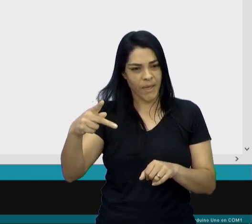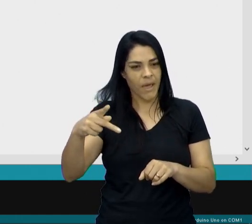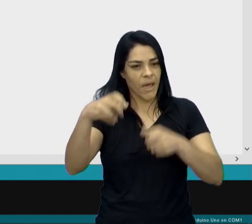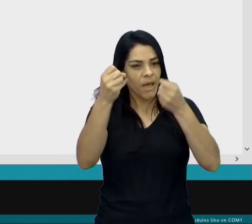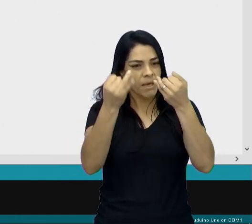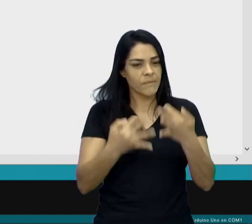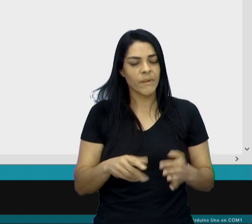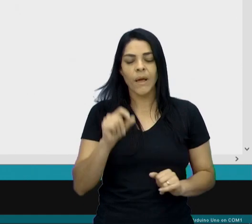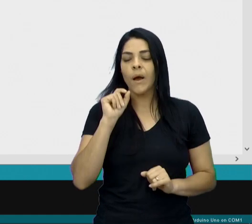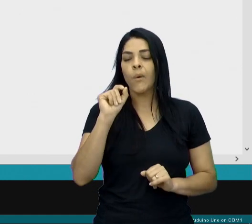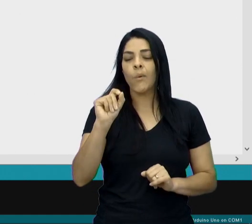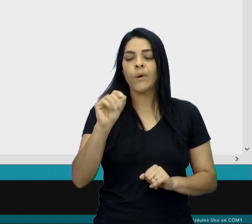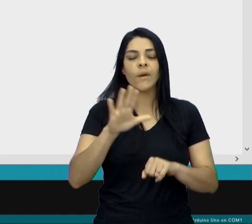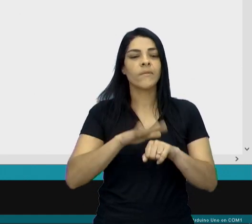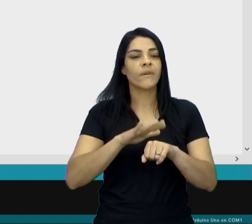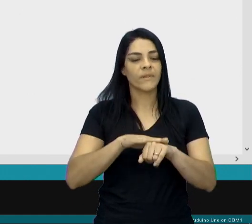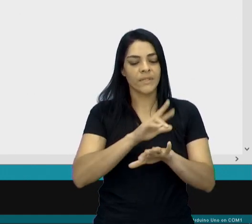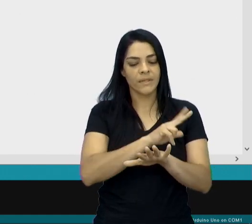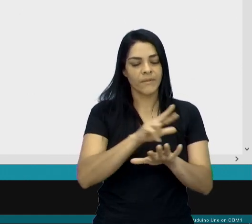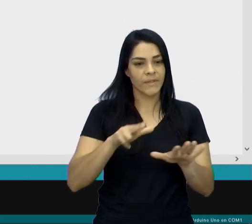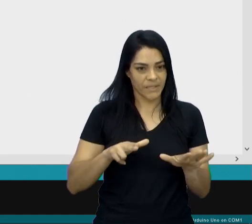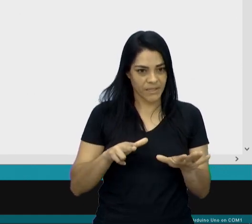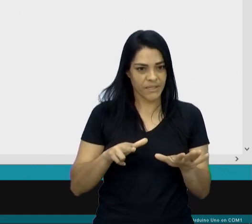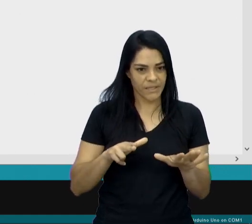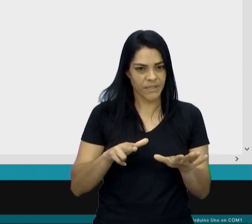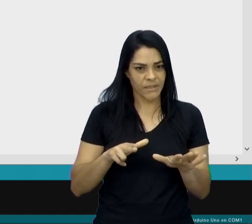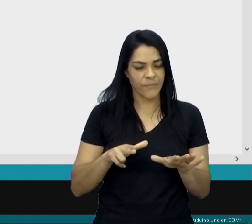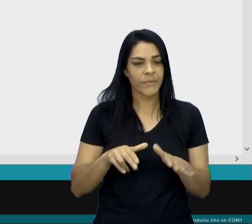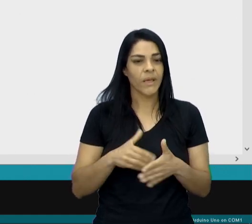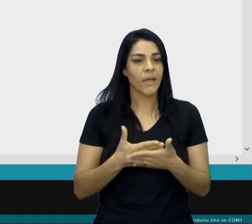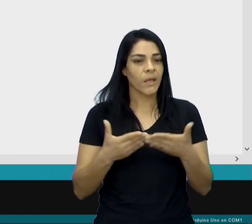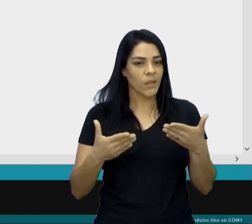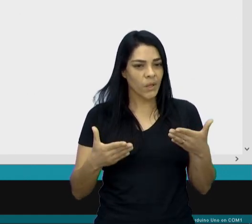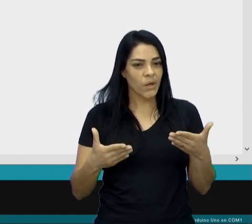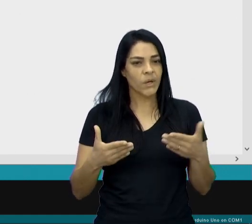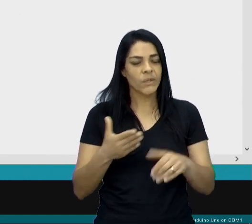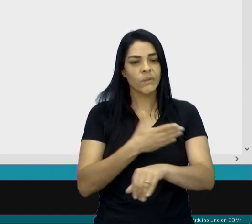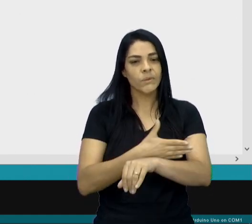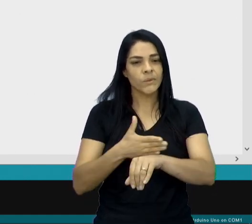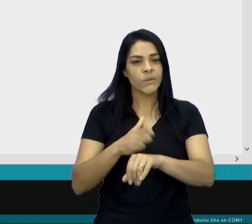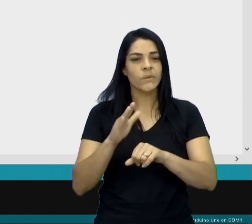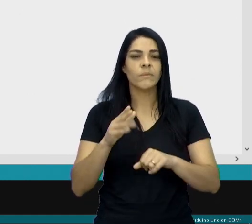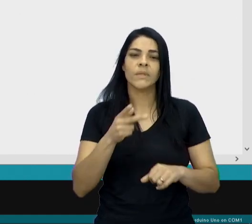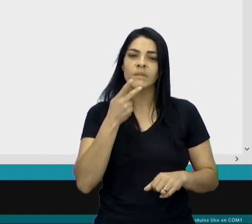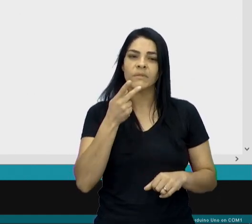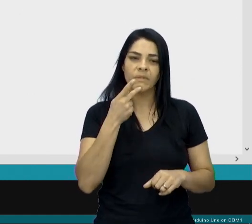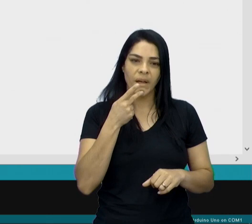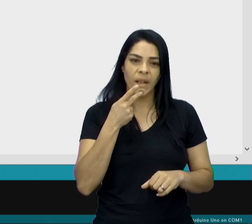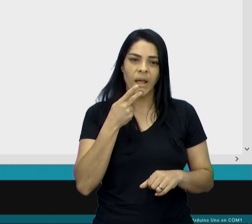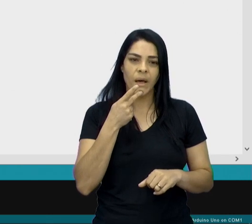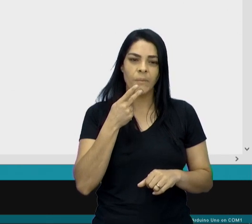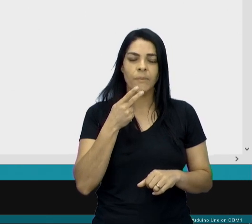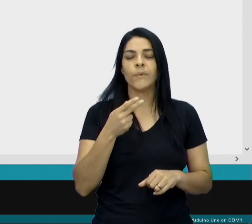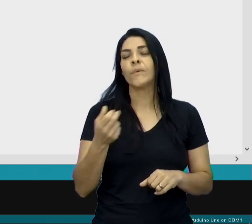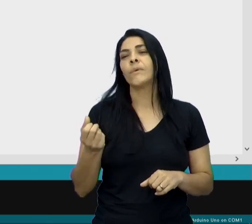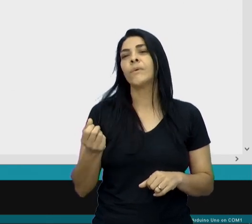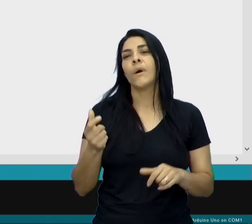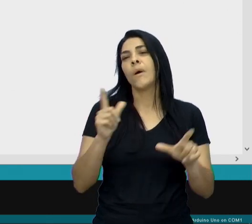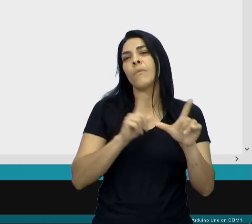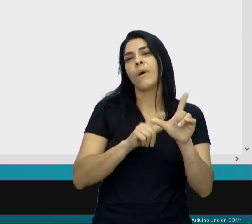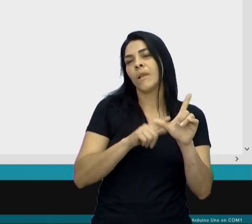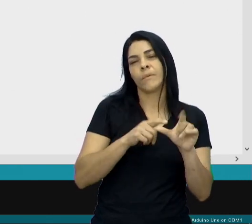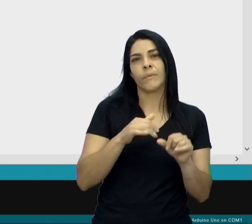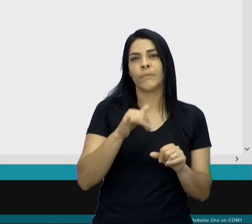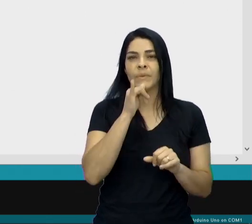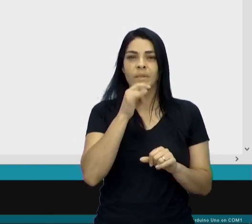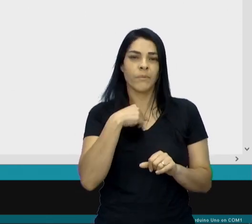sua variável. Aqui no nosso Arduino a gente costuma chamar as variáveis por uma letra, tá bom? Nesse caso eu vou chamar pela letra